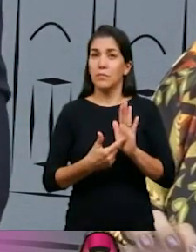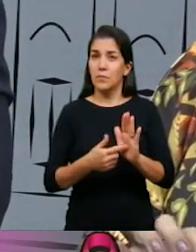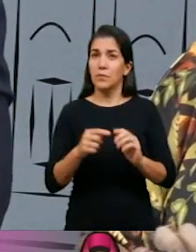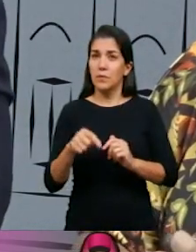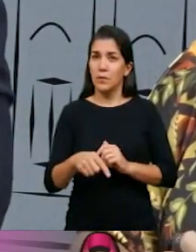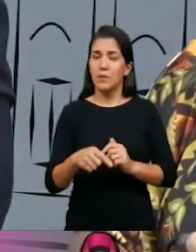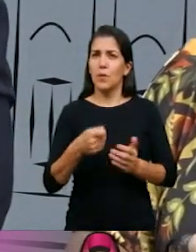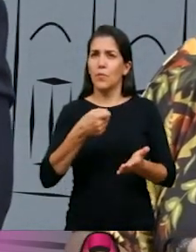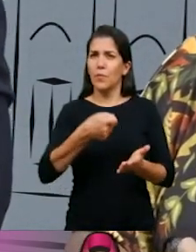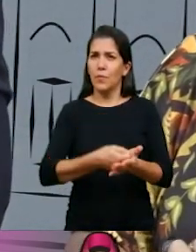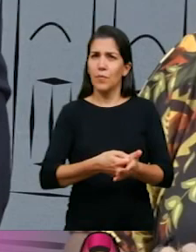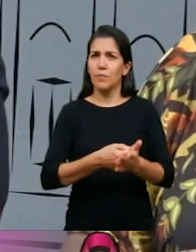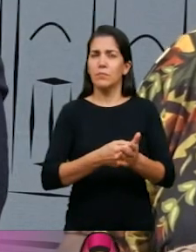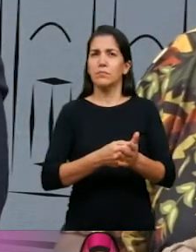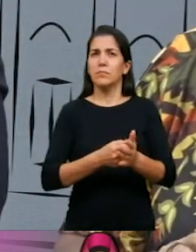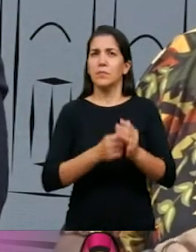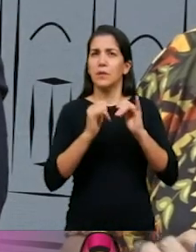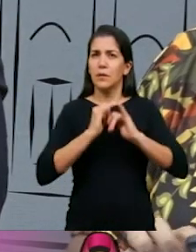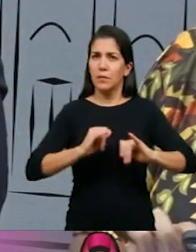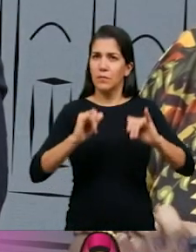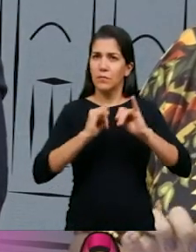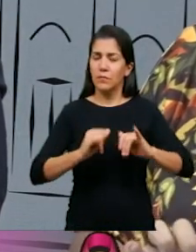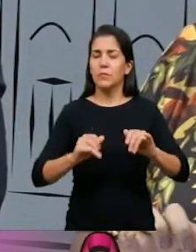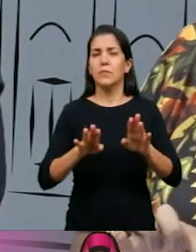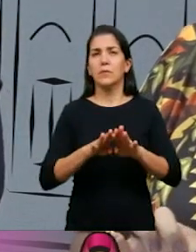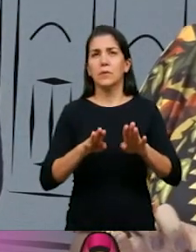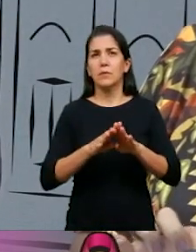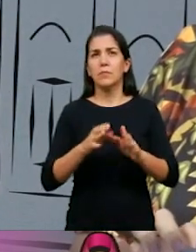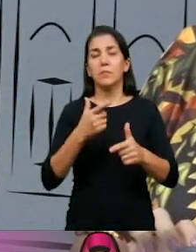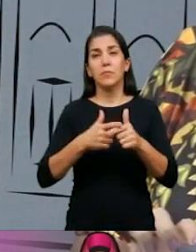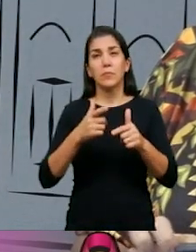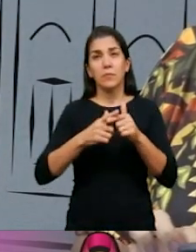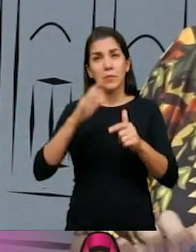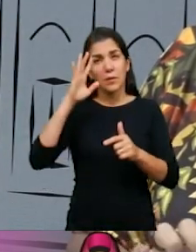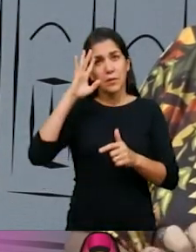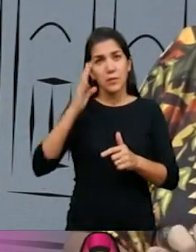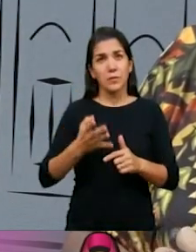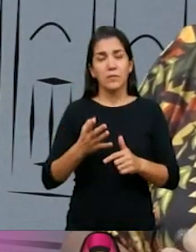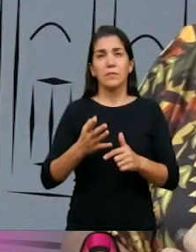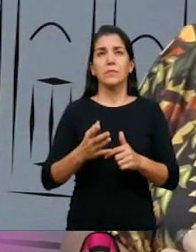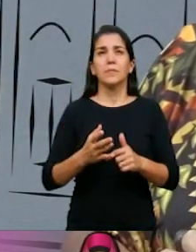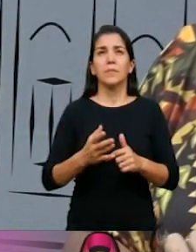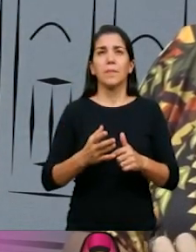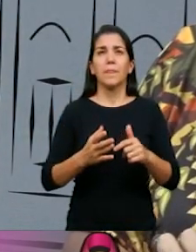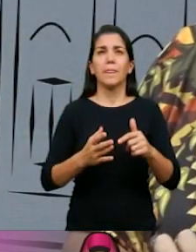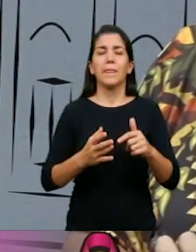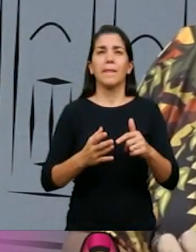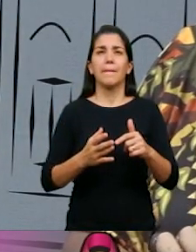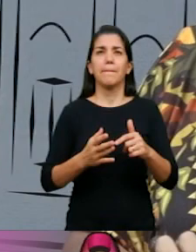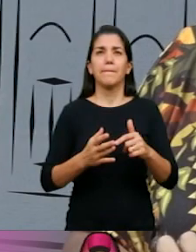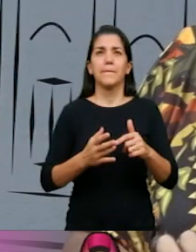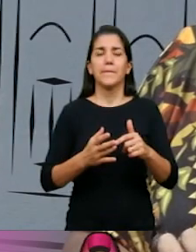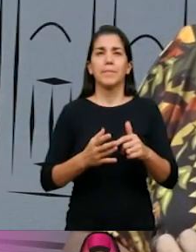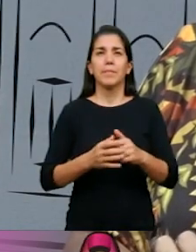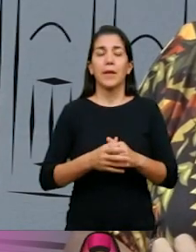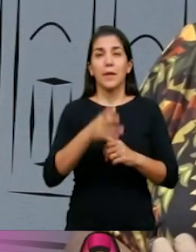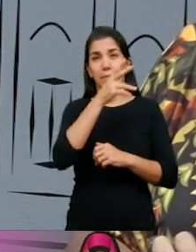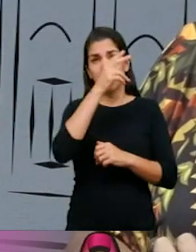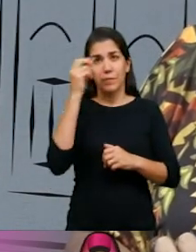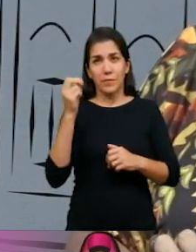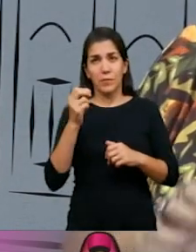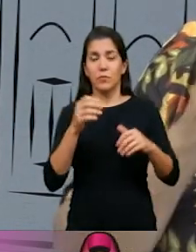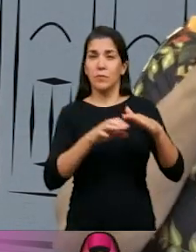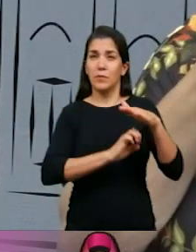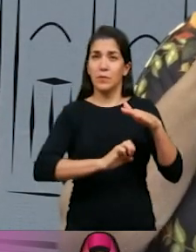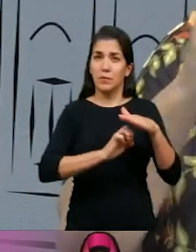para cobrar informações e resolução da prefeitura, junto com a Mahatma Gandhi, que é a empresa que está